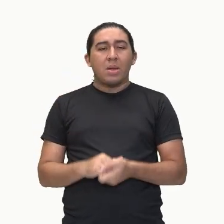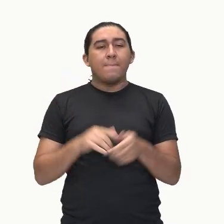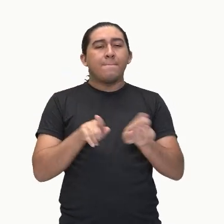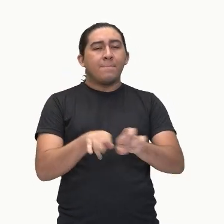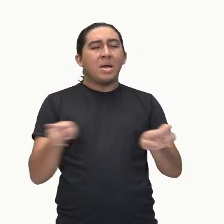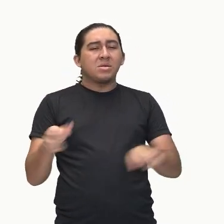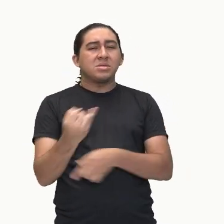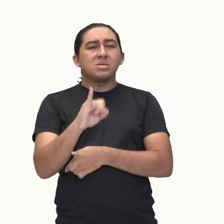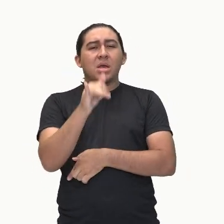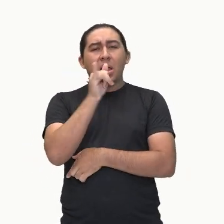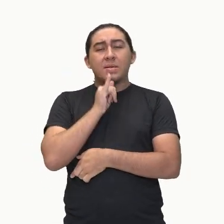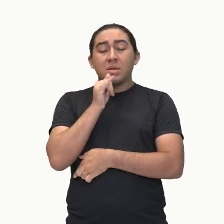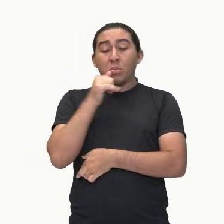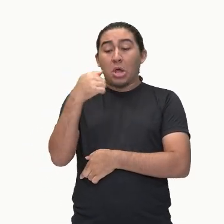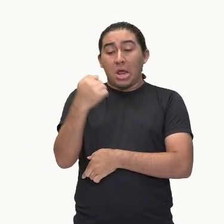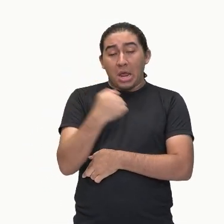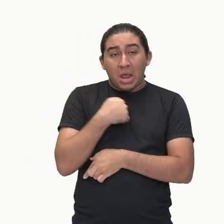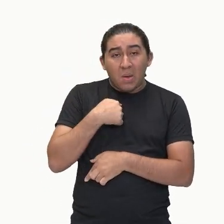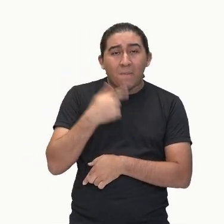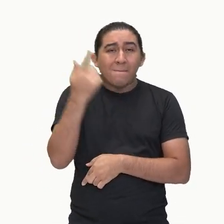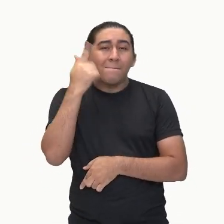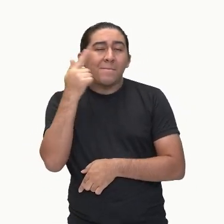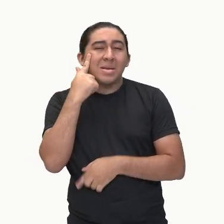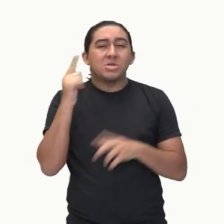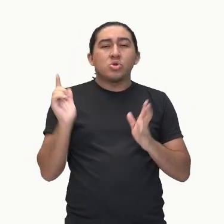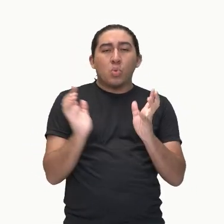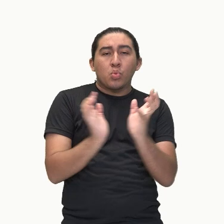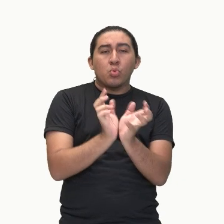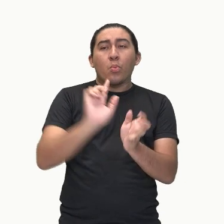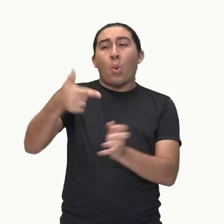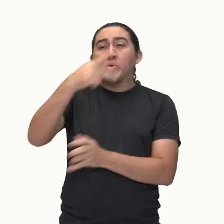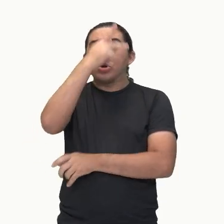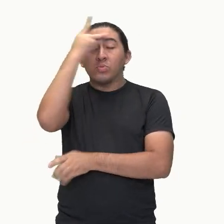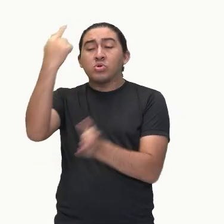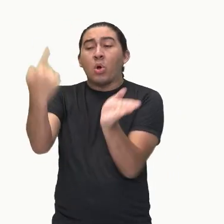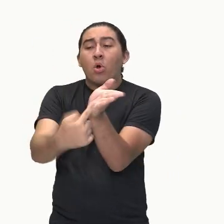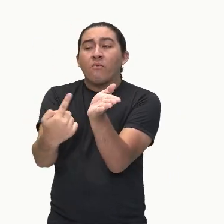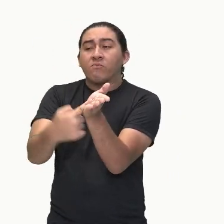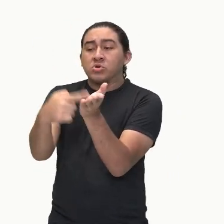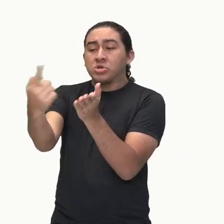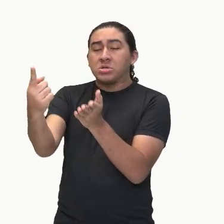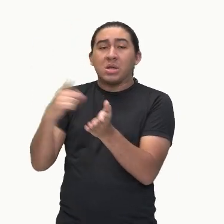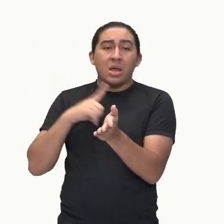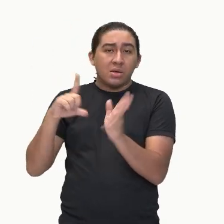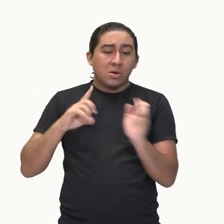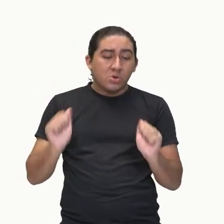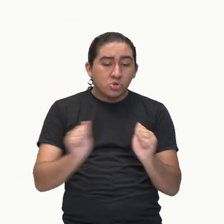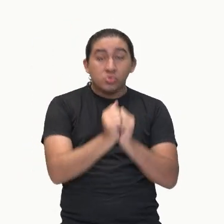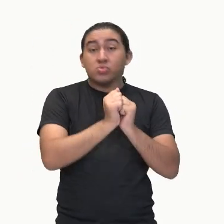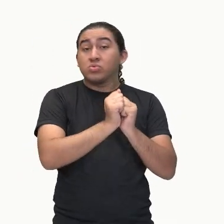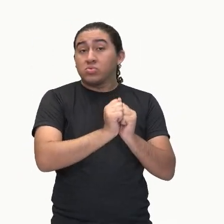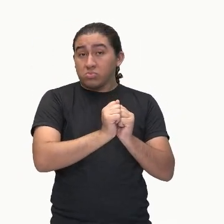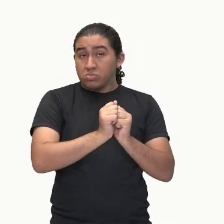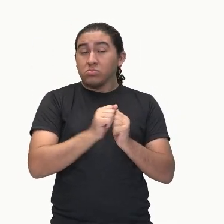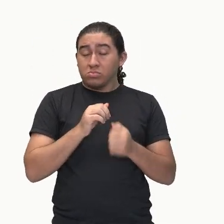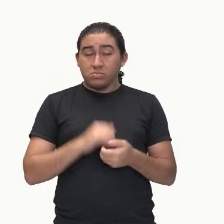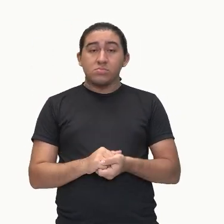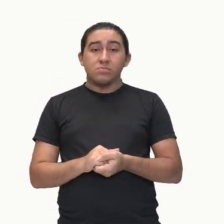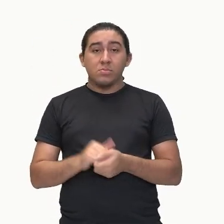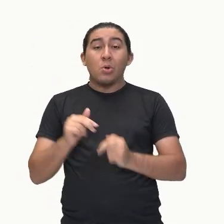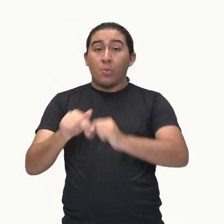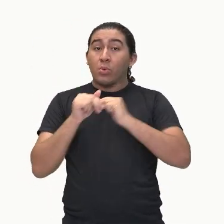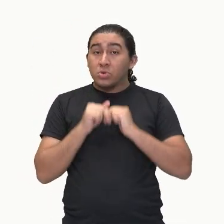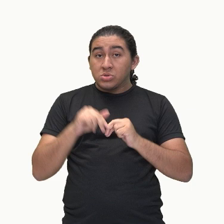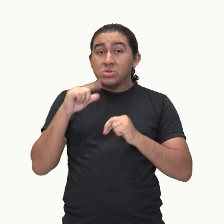elaborar uma arte de forma coletiva, vou trazer a contribuição de outros. Assim